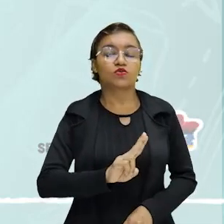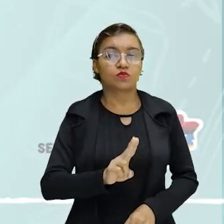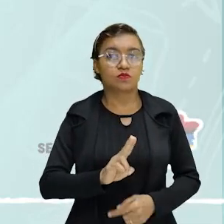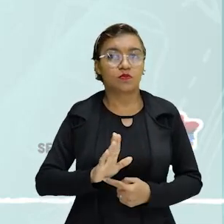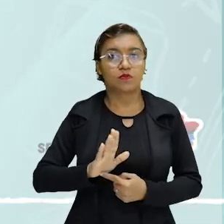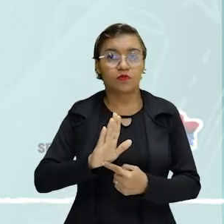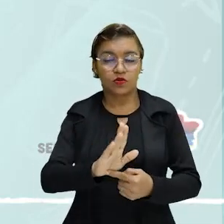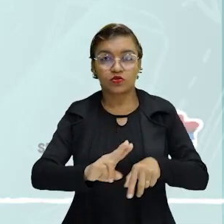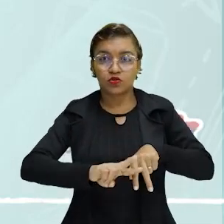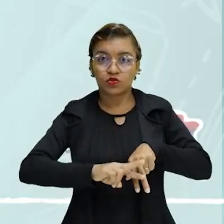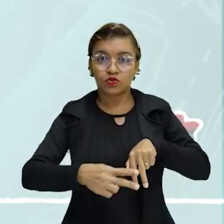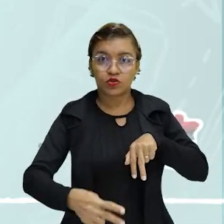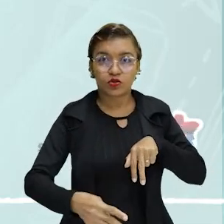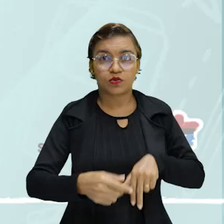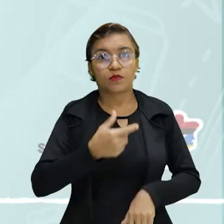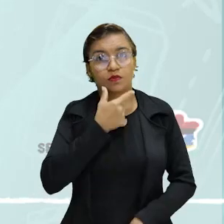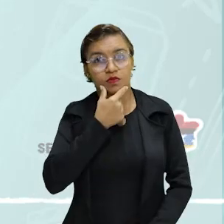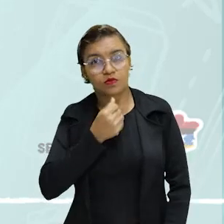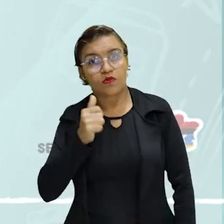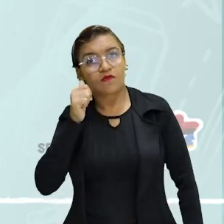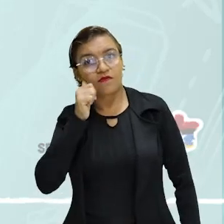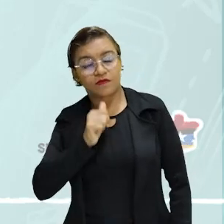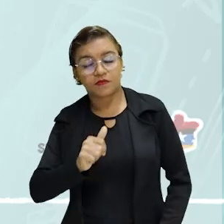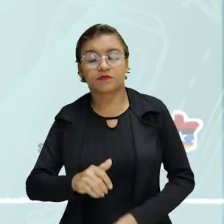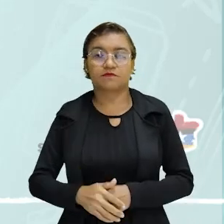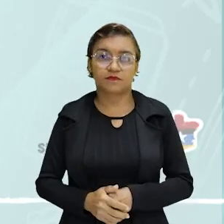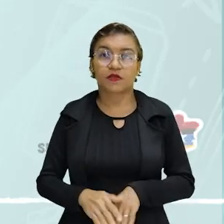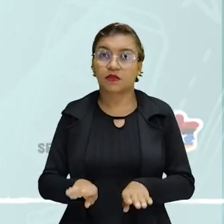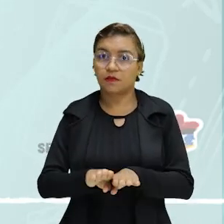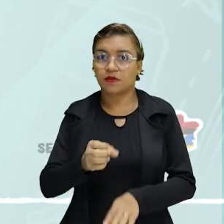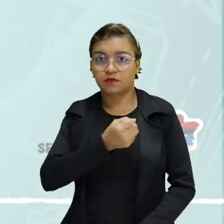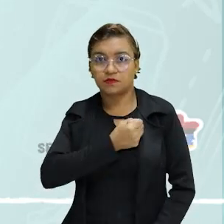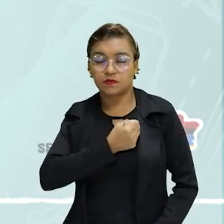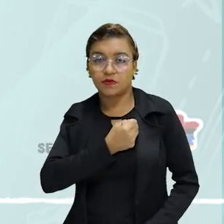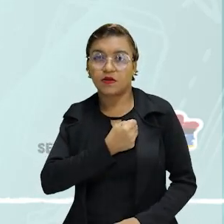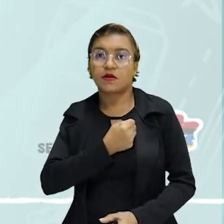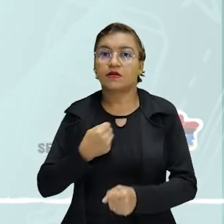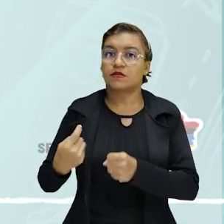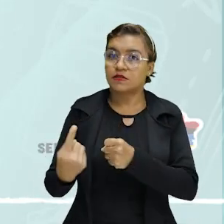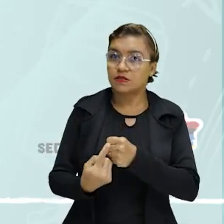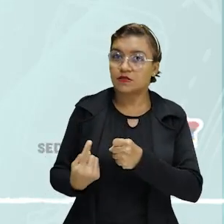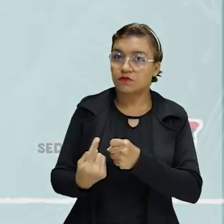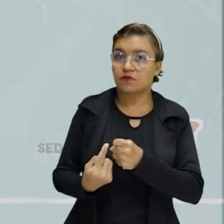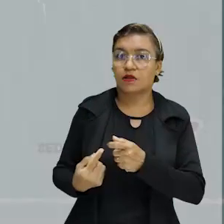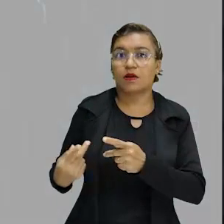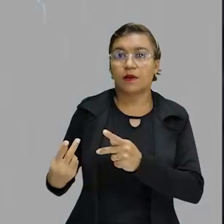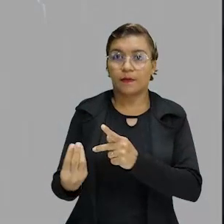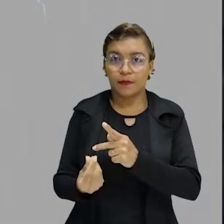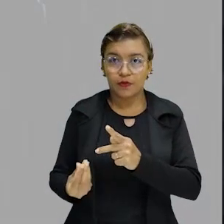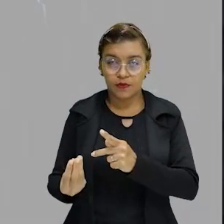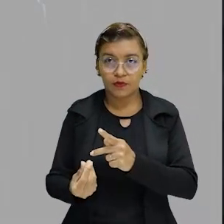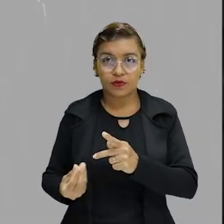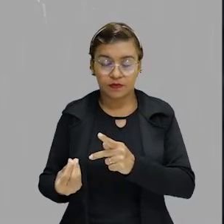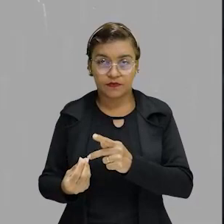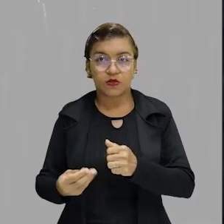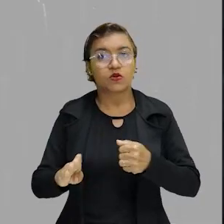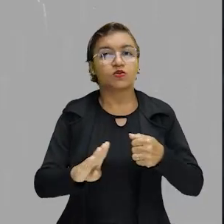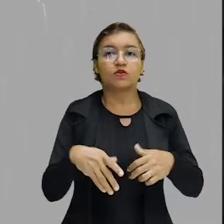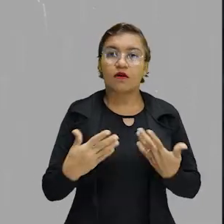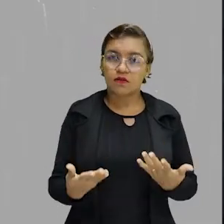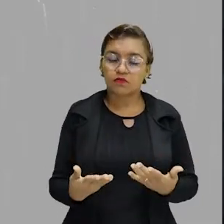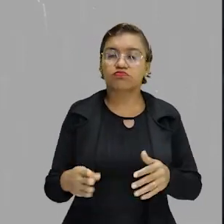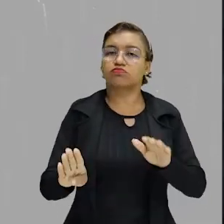o gênero masculino ou feminino, e o número singular e plural dos substantivos, dos adjetivos e de